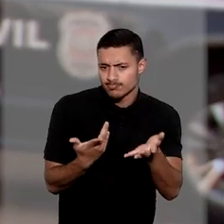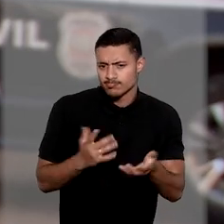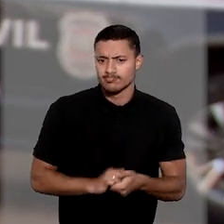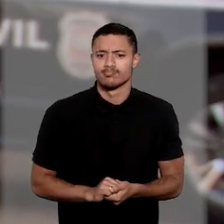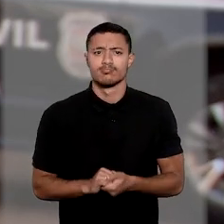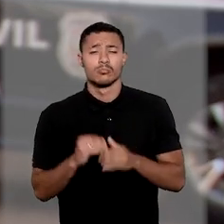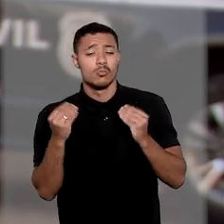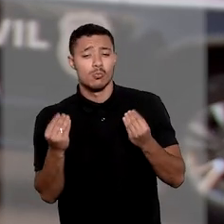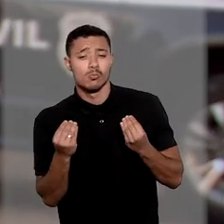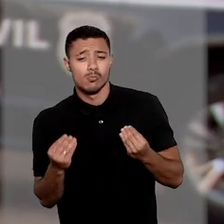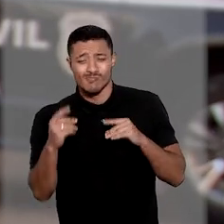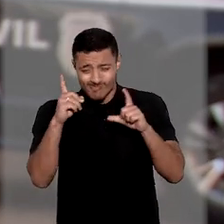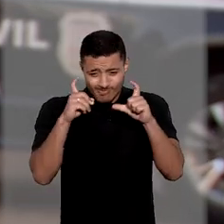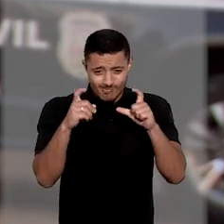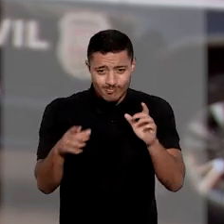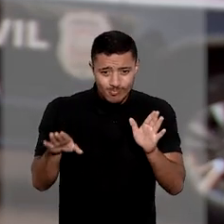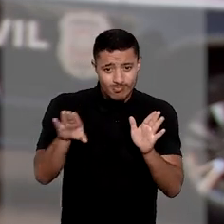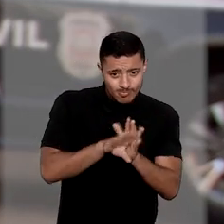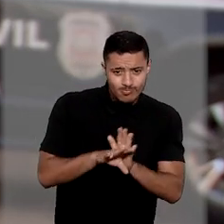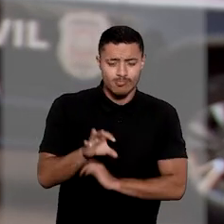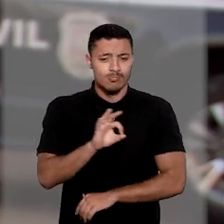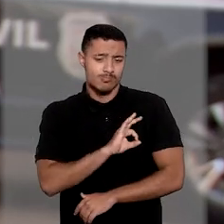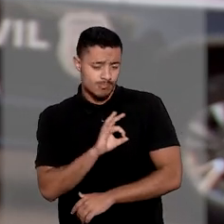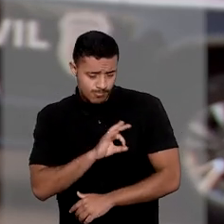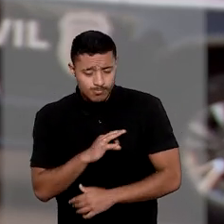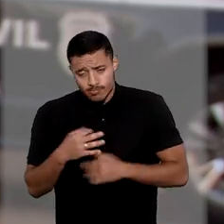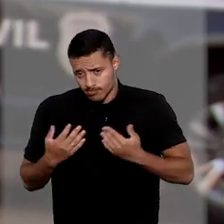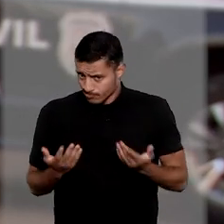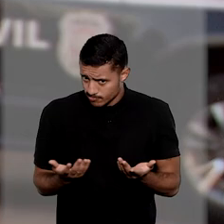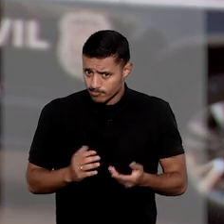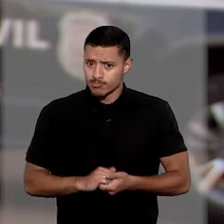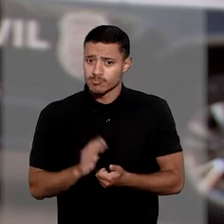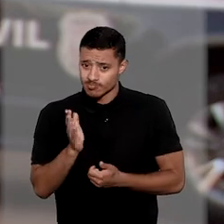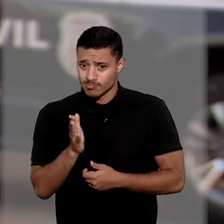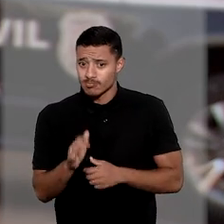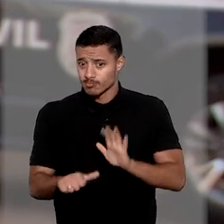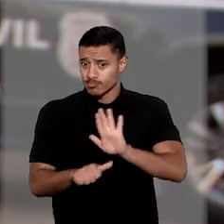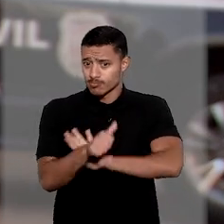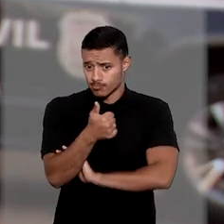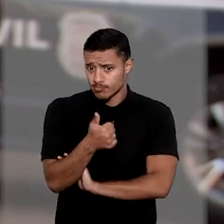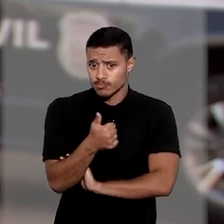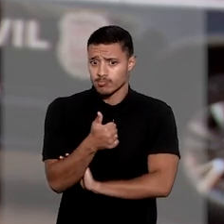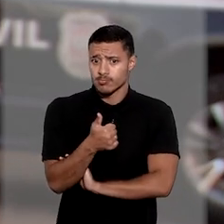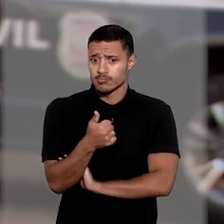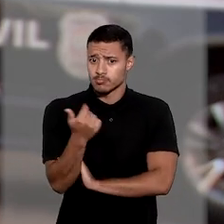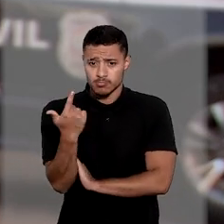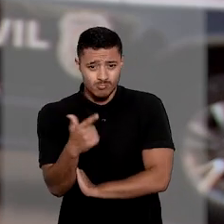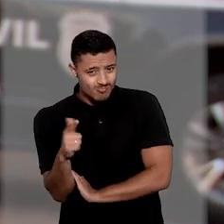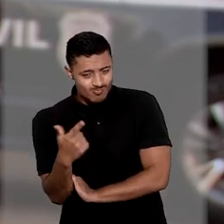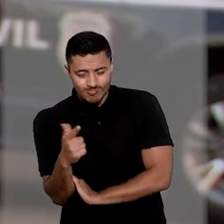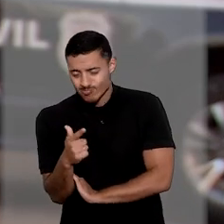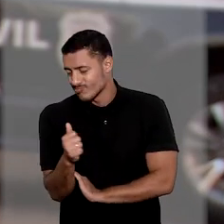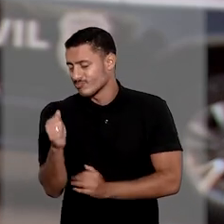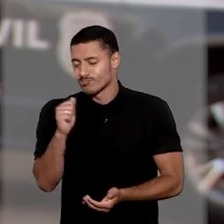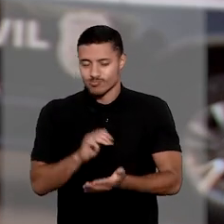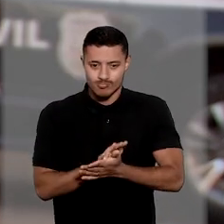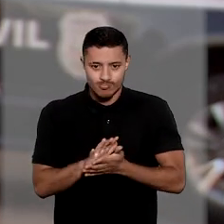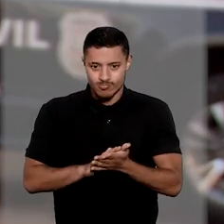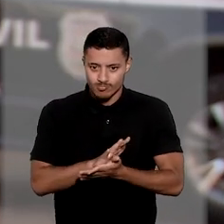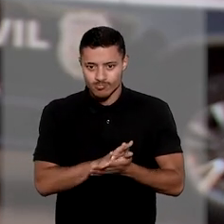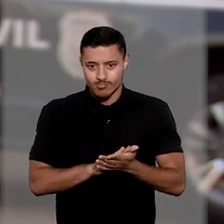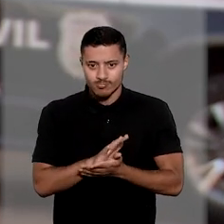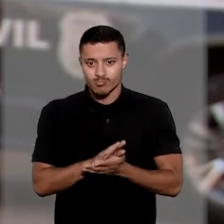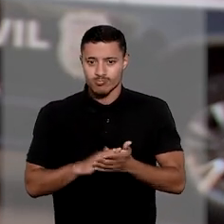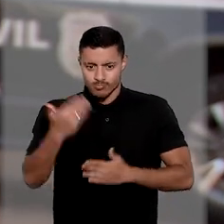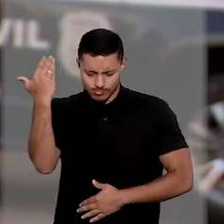e como a foto do réu chegou às mãos dos policiais, já que ele era primário, além de não ter nenhuma outra